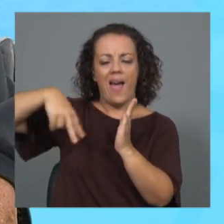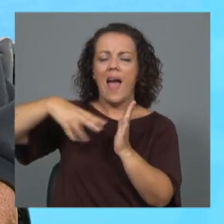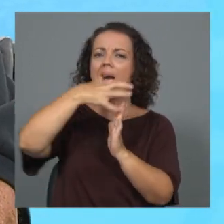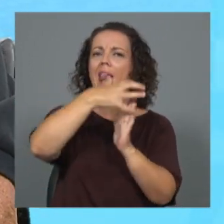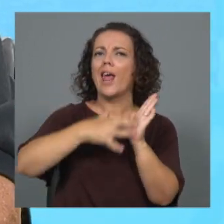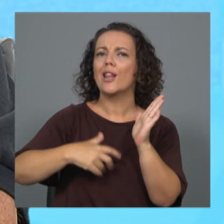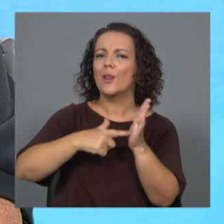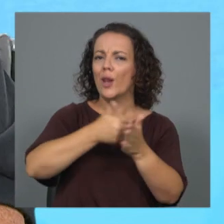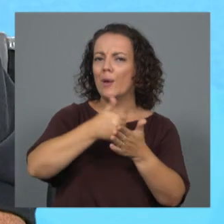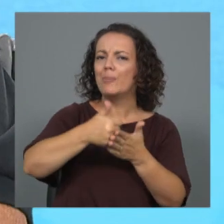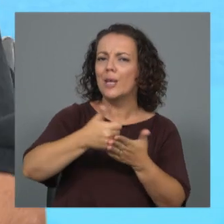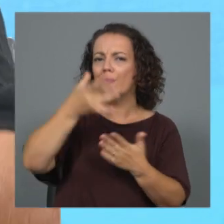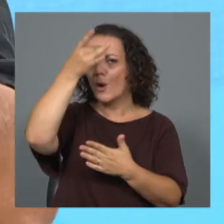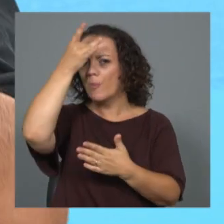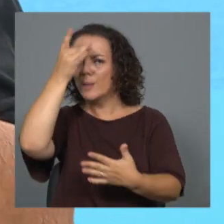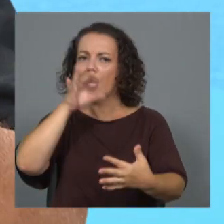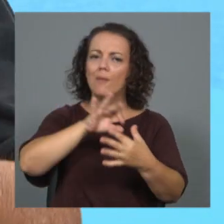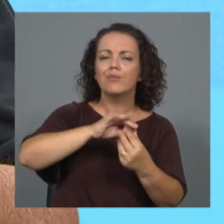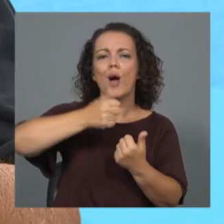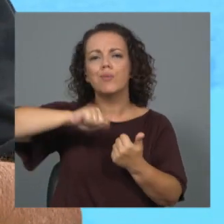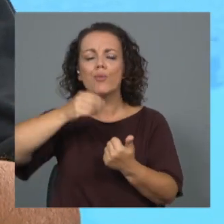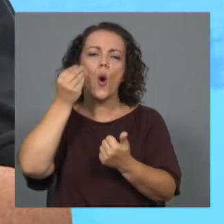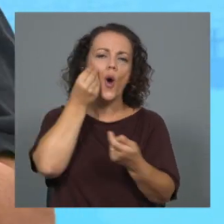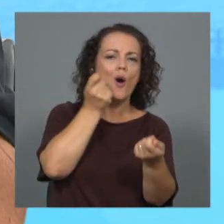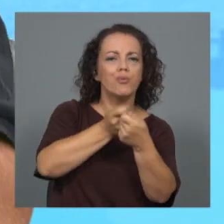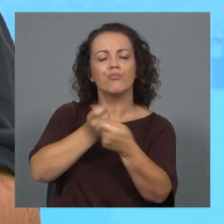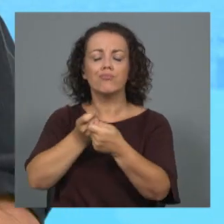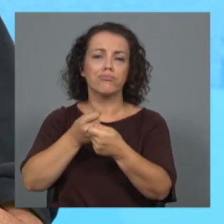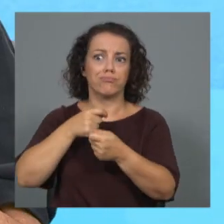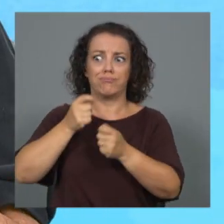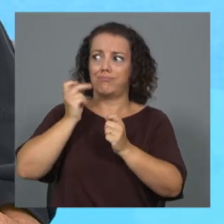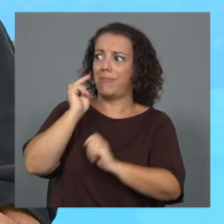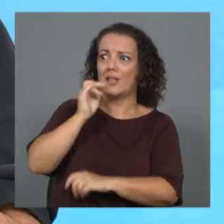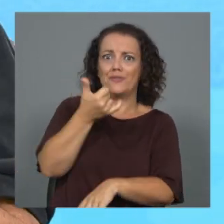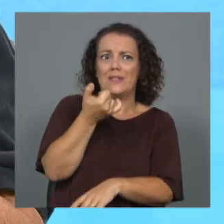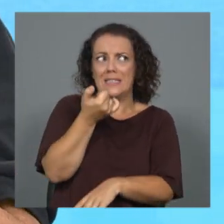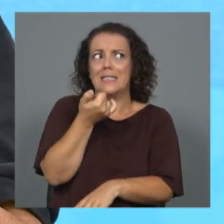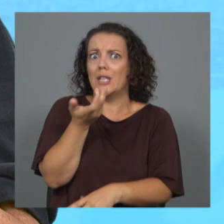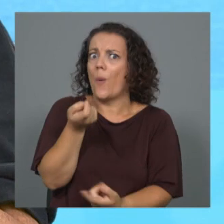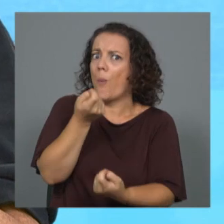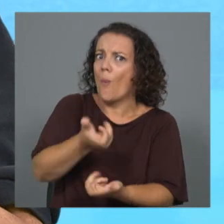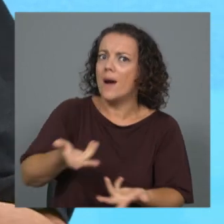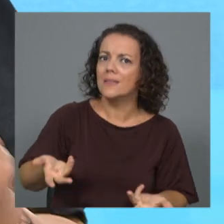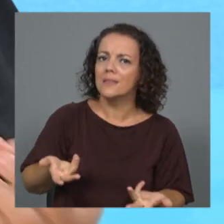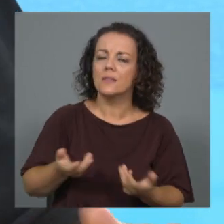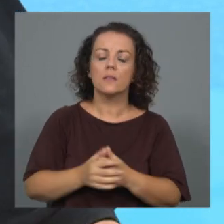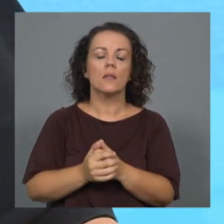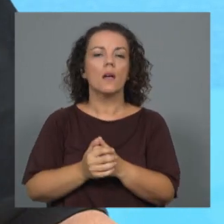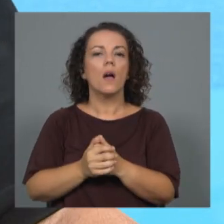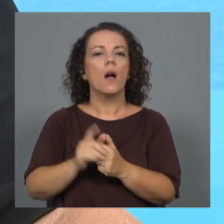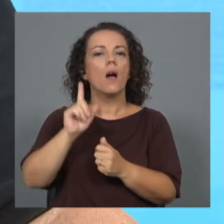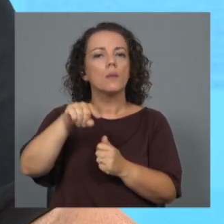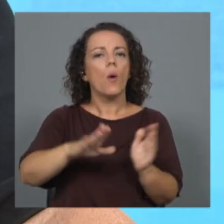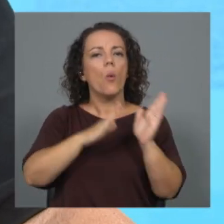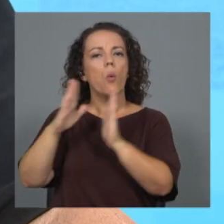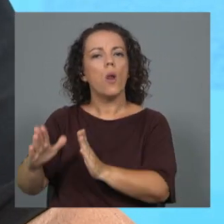25 anos nisto, mas se não, ando lá perto. Bom, mas há uma outra coisa que é importantíssima e que tem a ver com essa